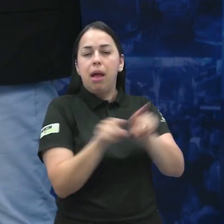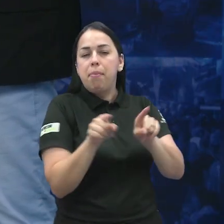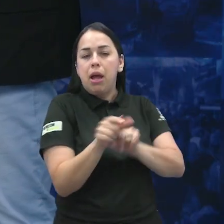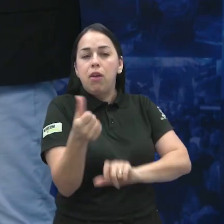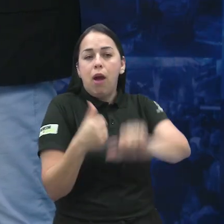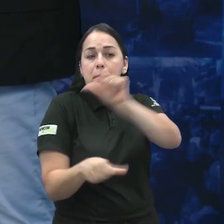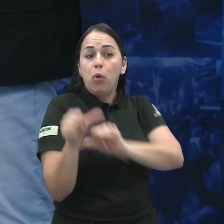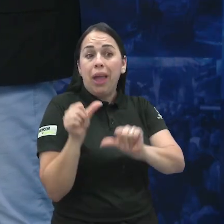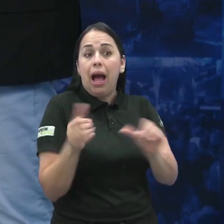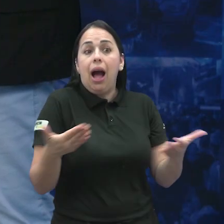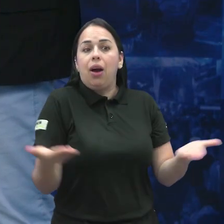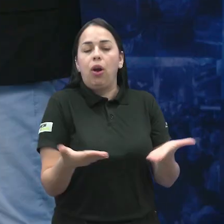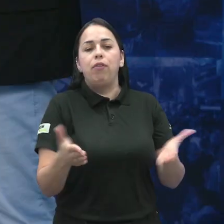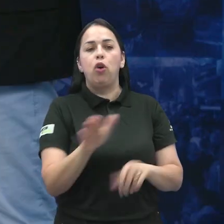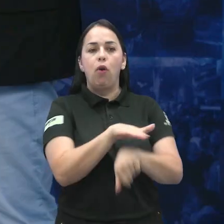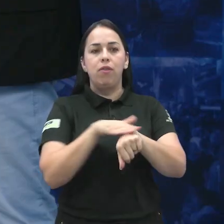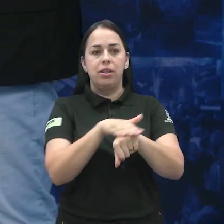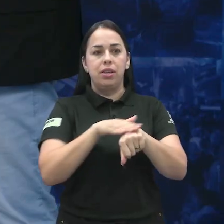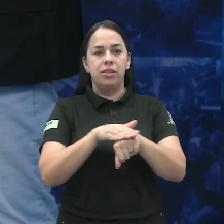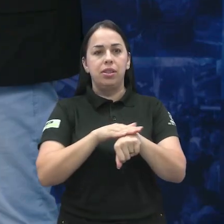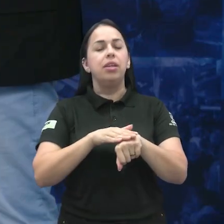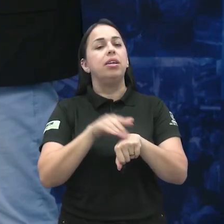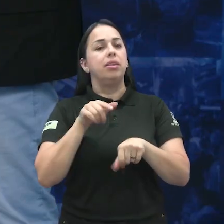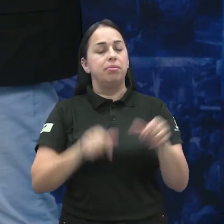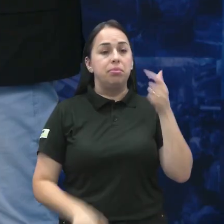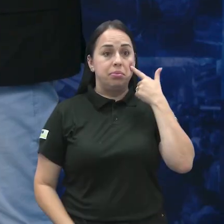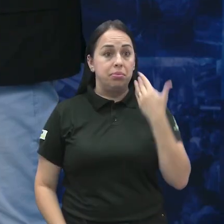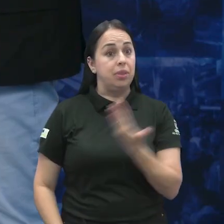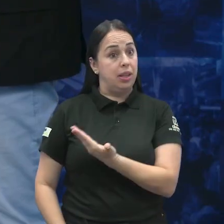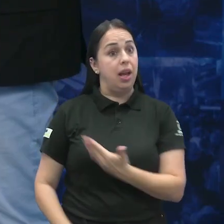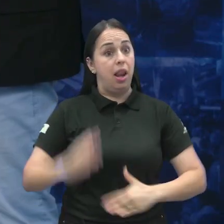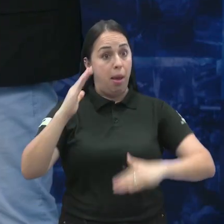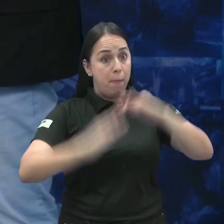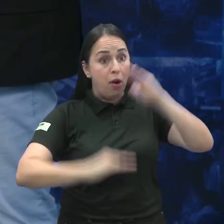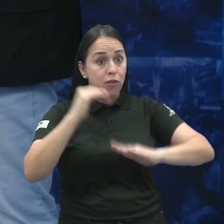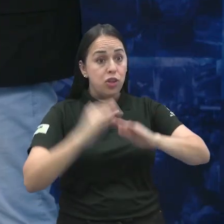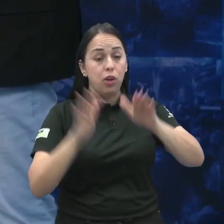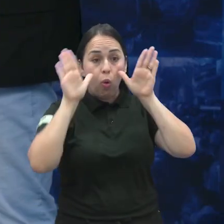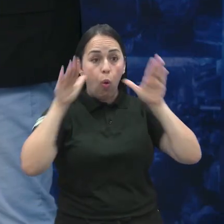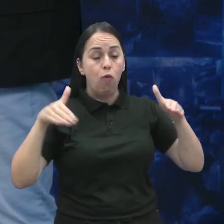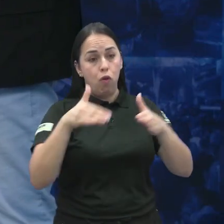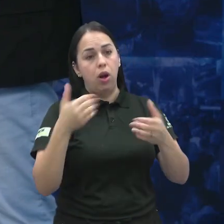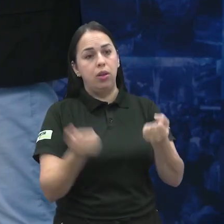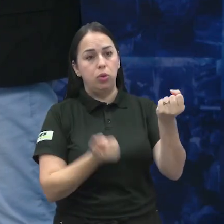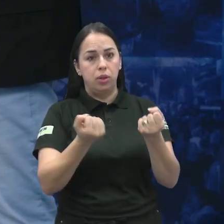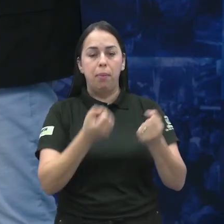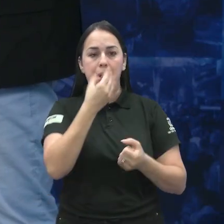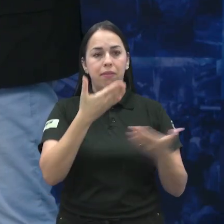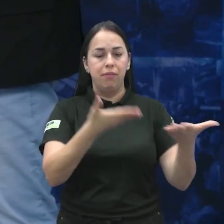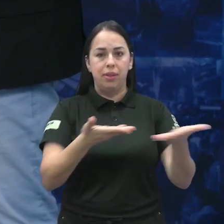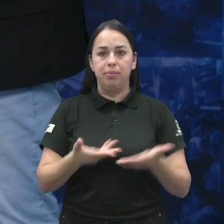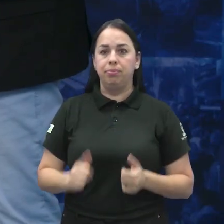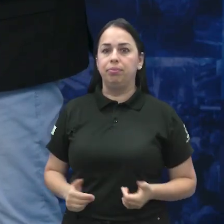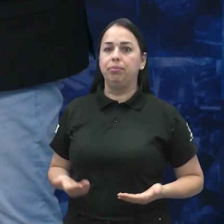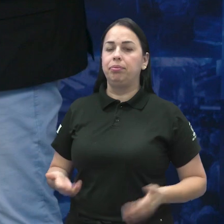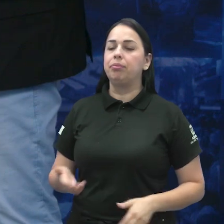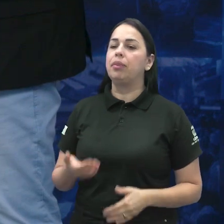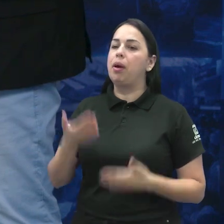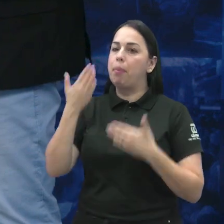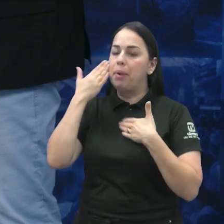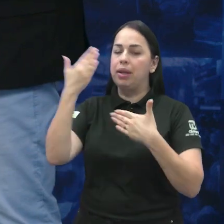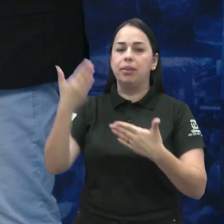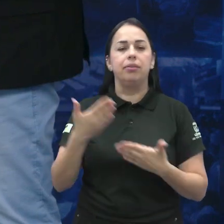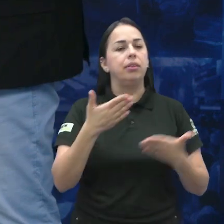que muda na prática, vamos conversar com Adriano Tirelli, especialista em trânsito e mobilidade. Adriano, seja muito bem-vindo. Muito obrigado,